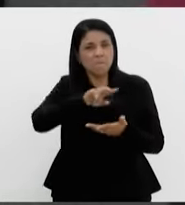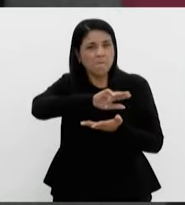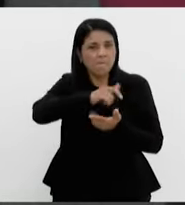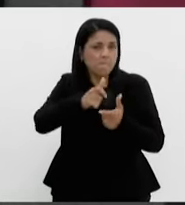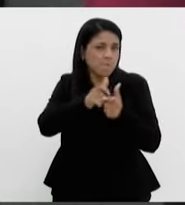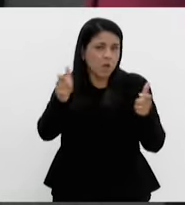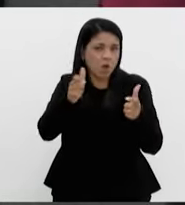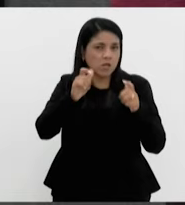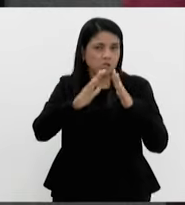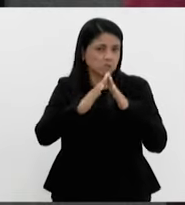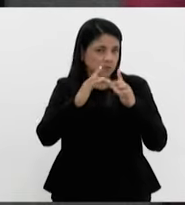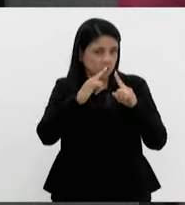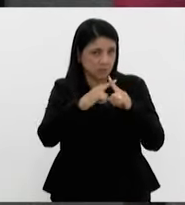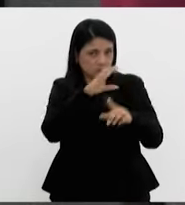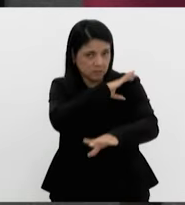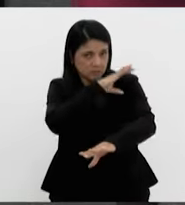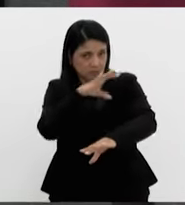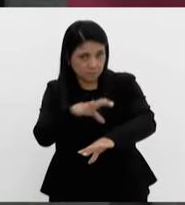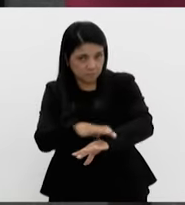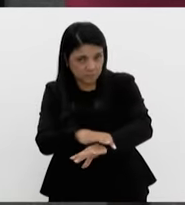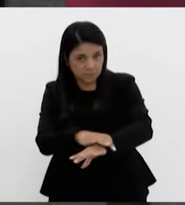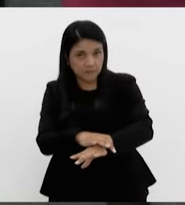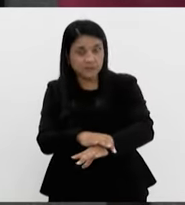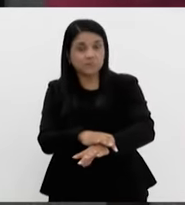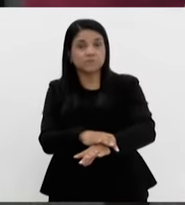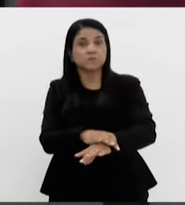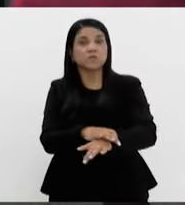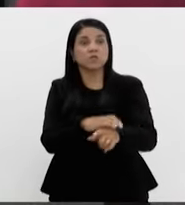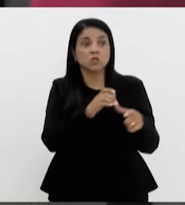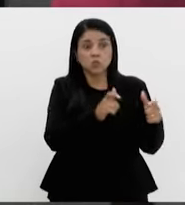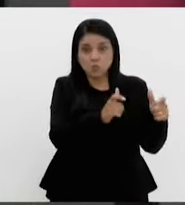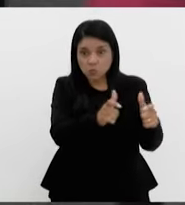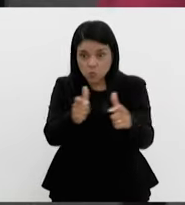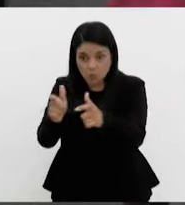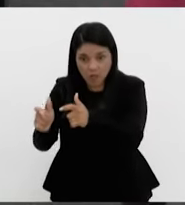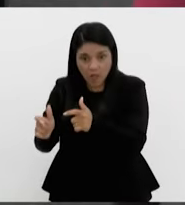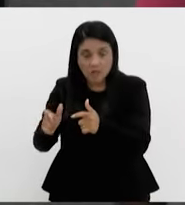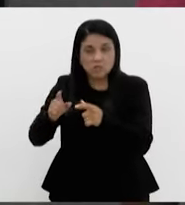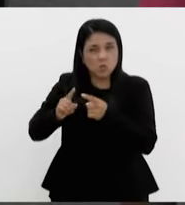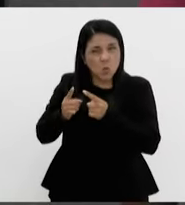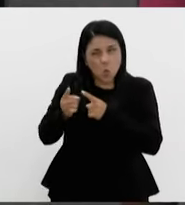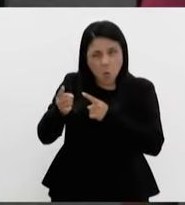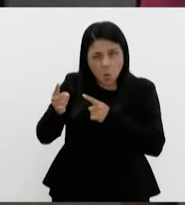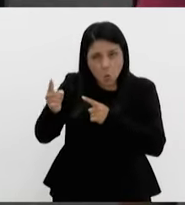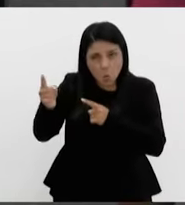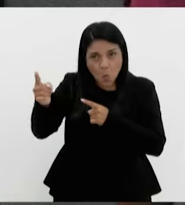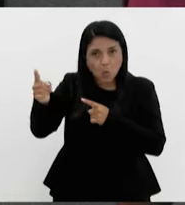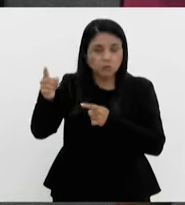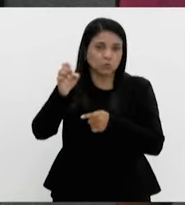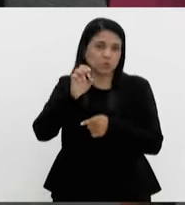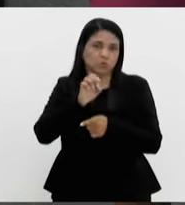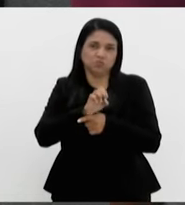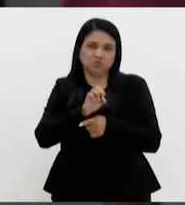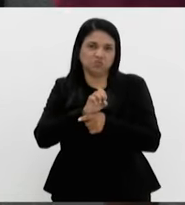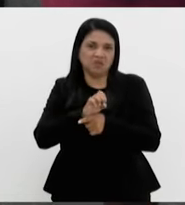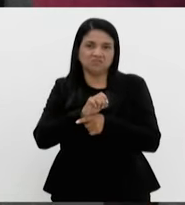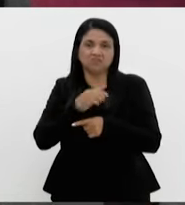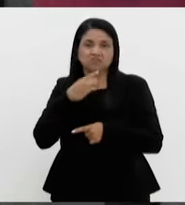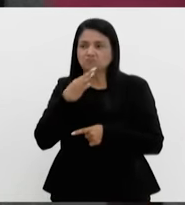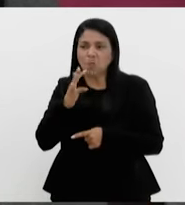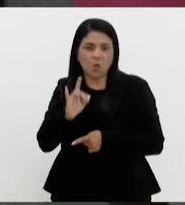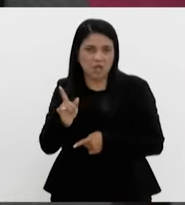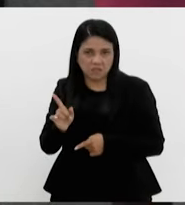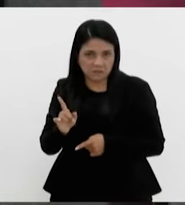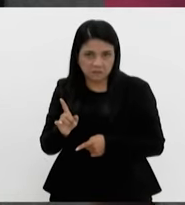dessas assembleias, muitos desses templos, em alguns lugares longínquos, aonde o Estado não chega, correto,